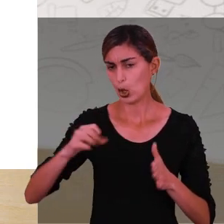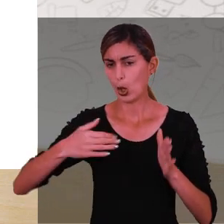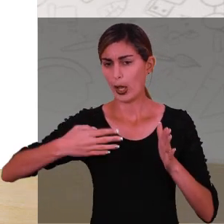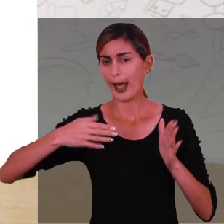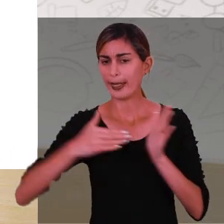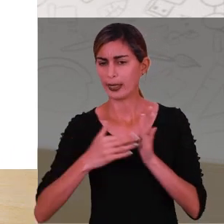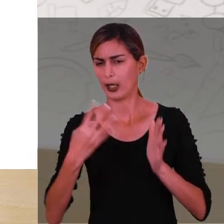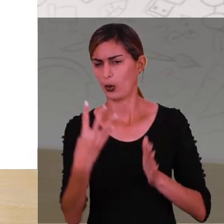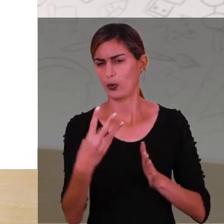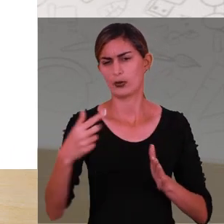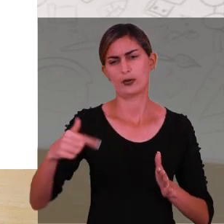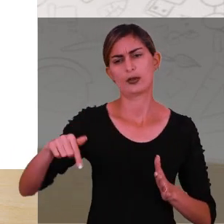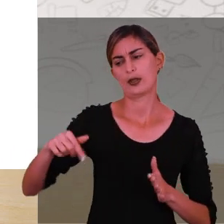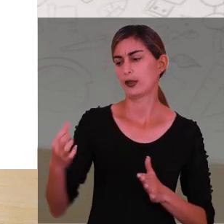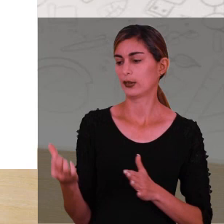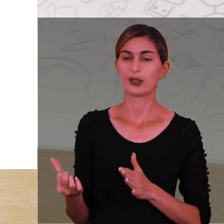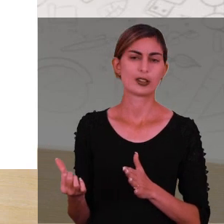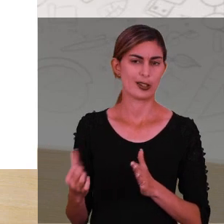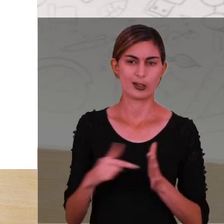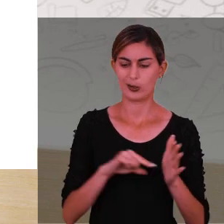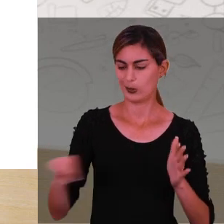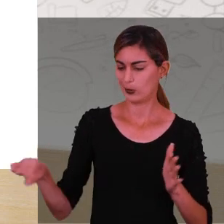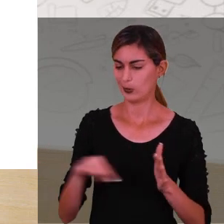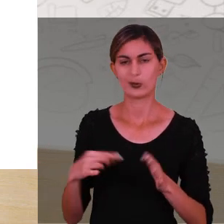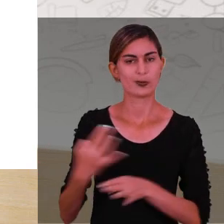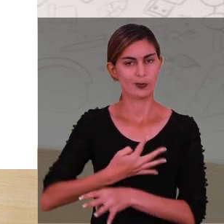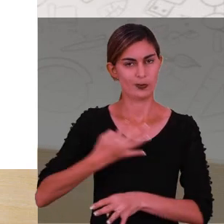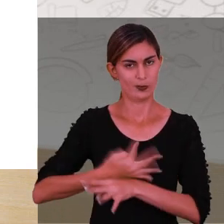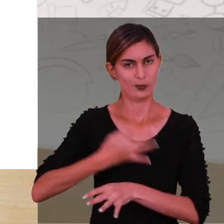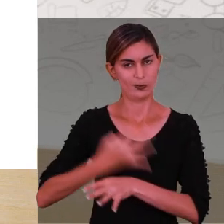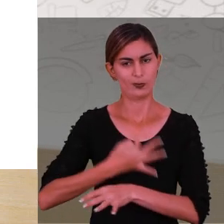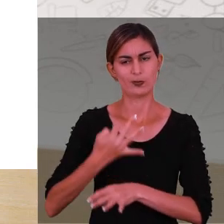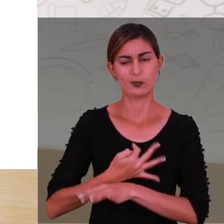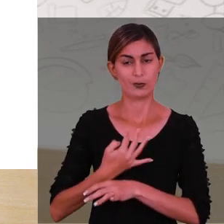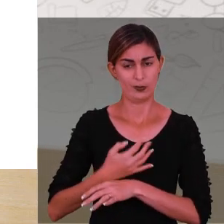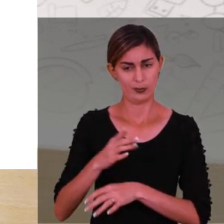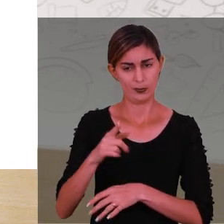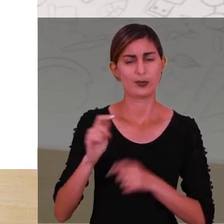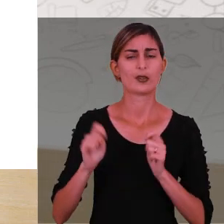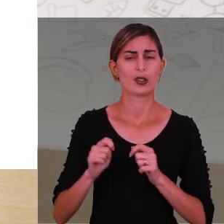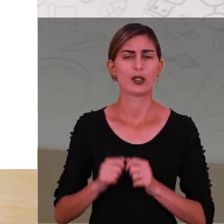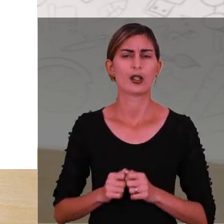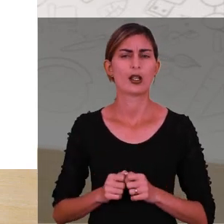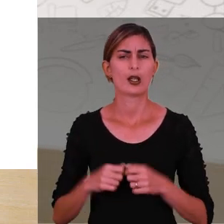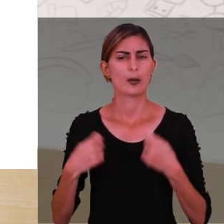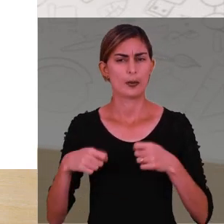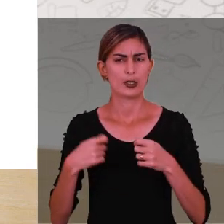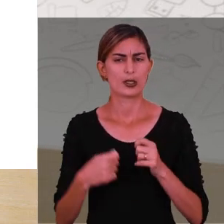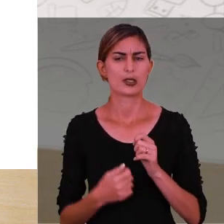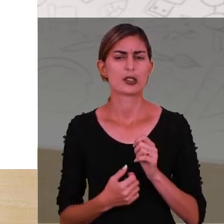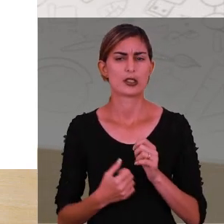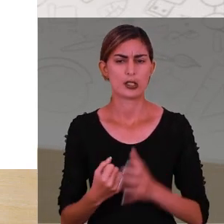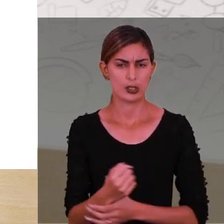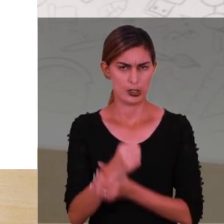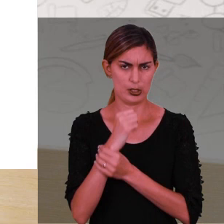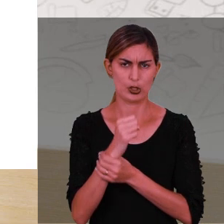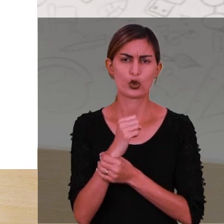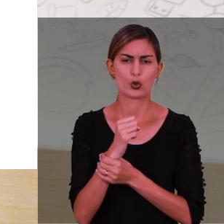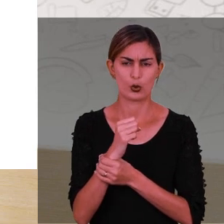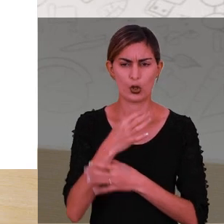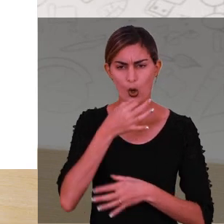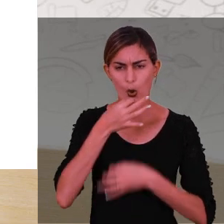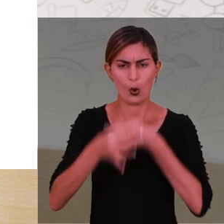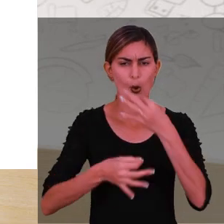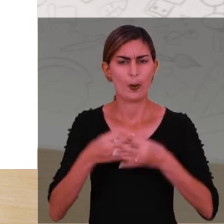destaque, e 476. E em casos como estes, devemos, por a medida de